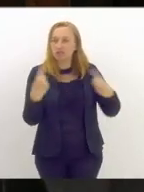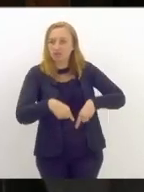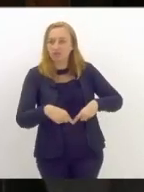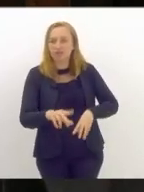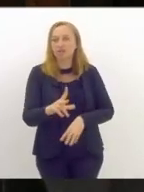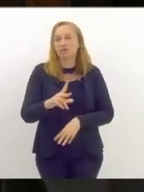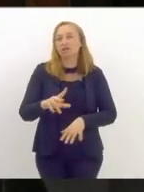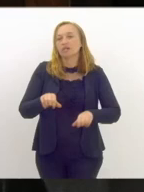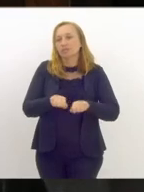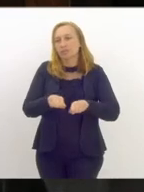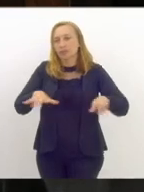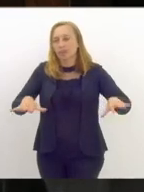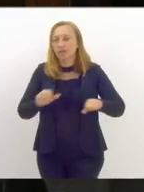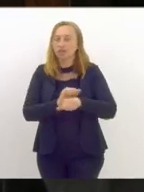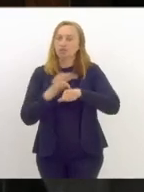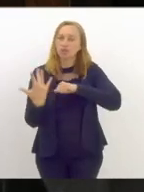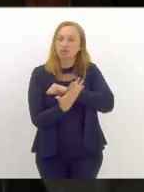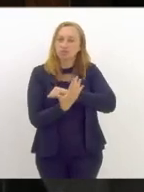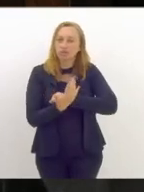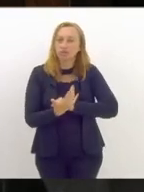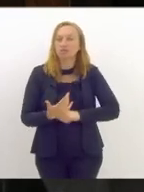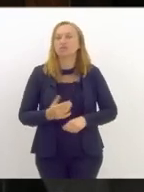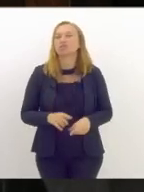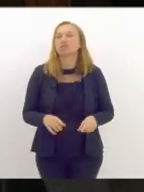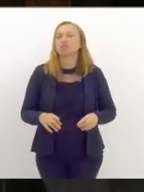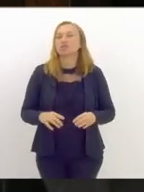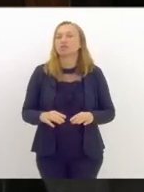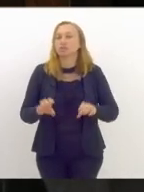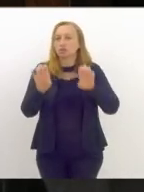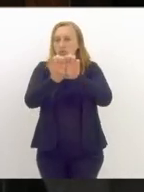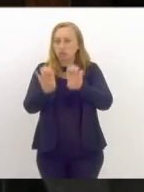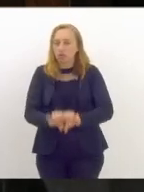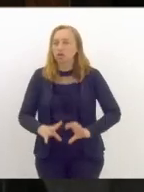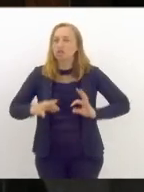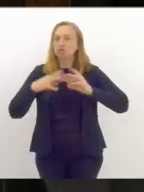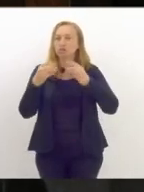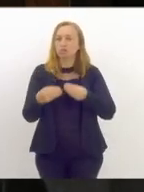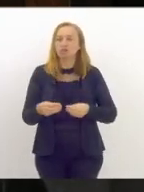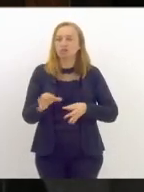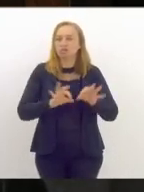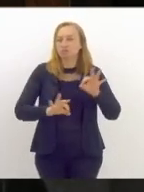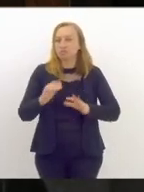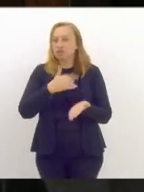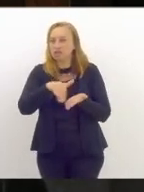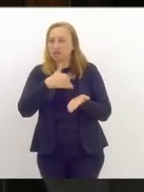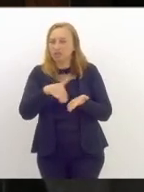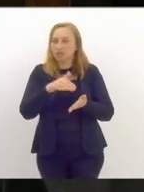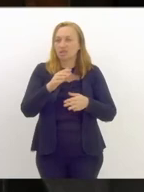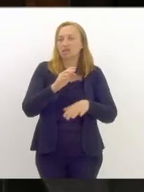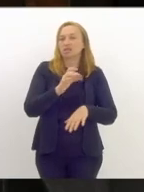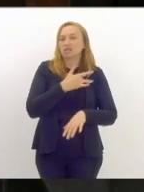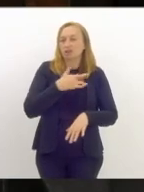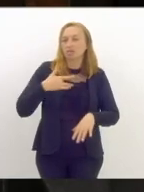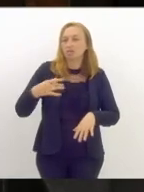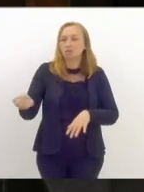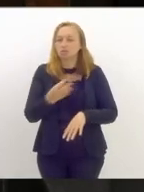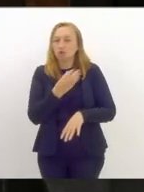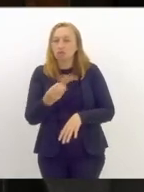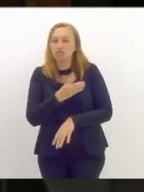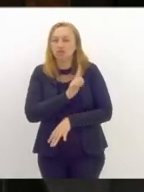pela pandemia de coronavírus. Reestruturamos todo o organograma da Secretaria de Saúde, implantamos alguns mecanismos novos de